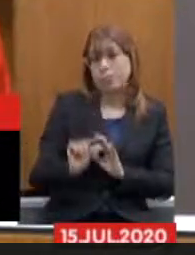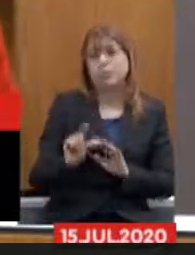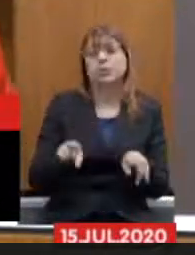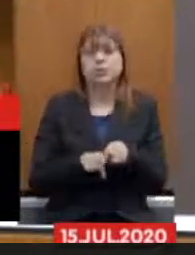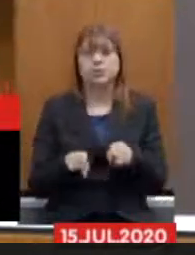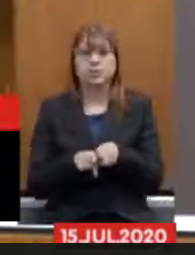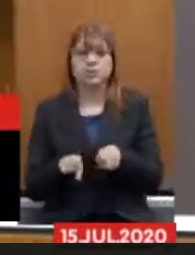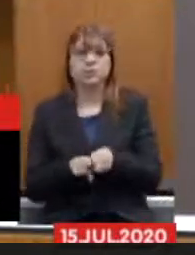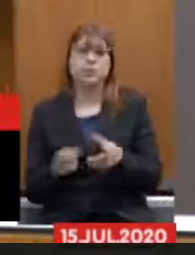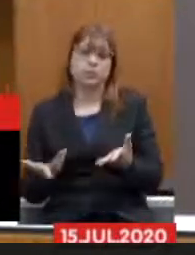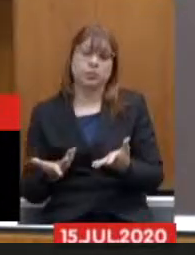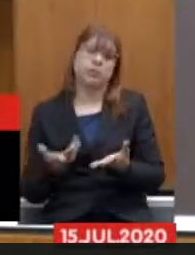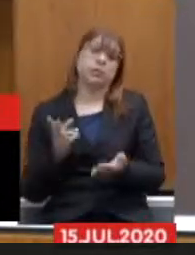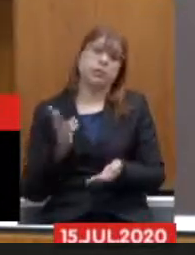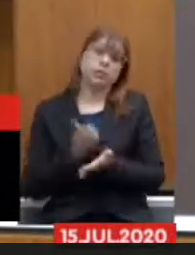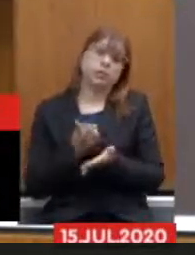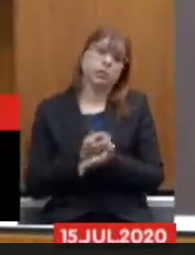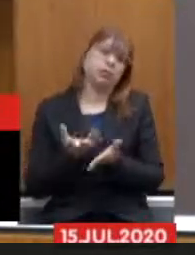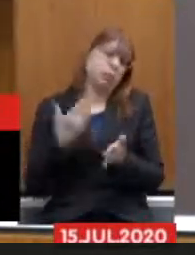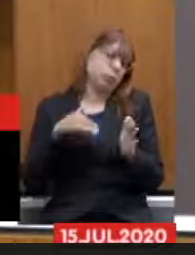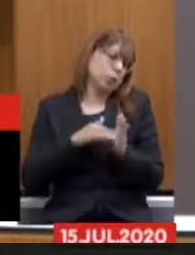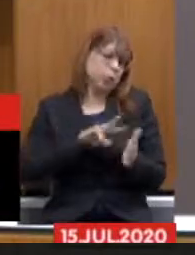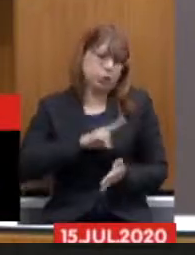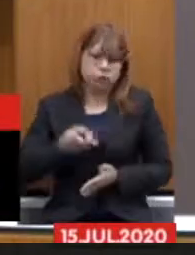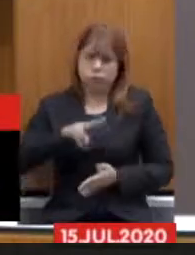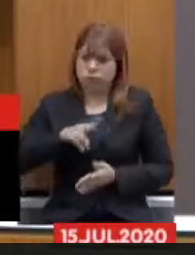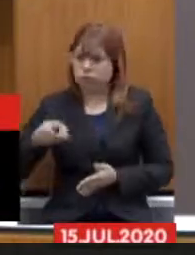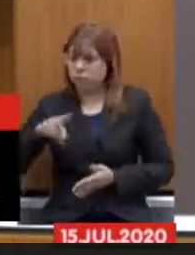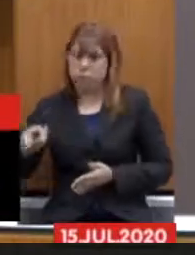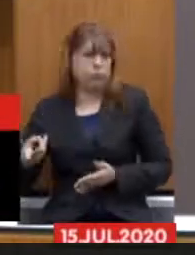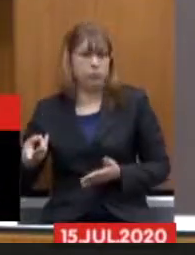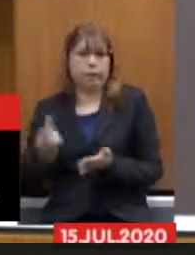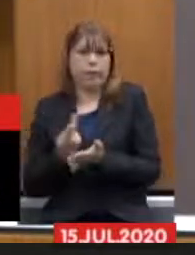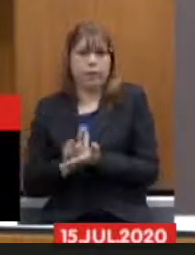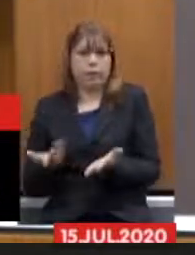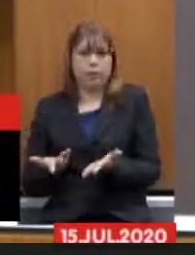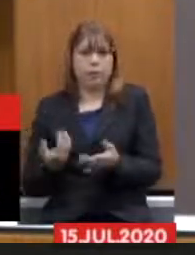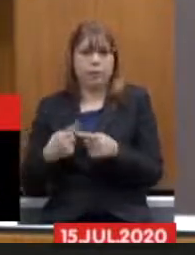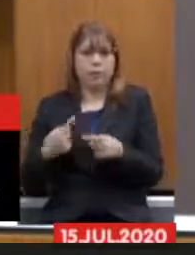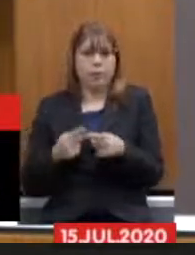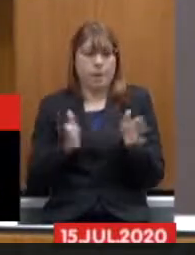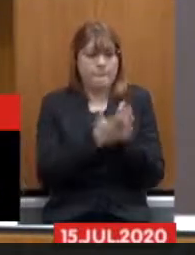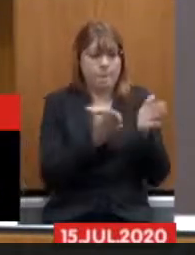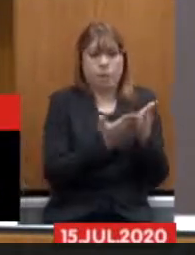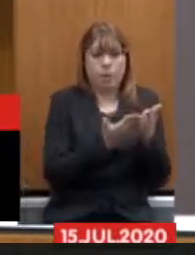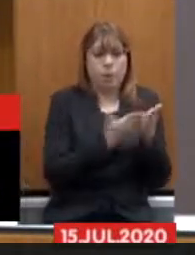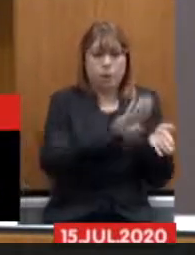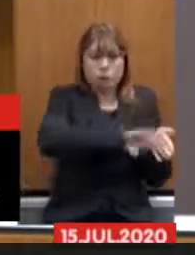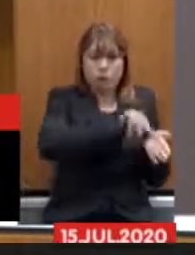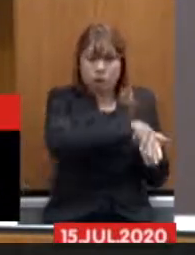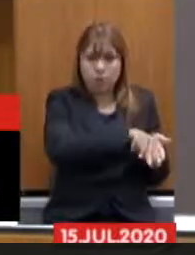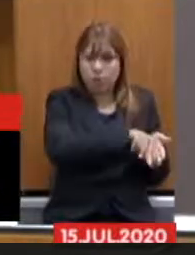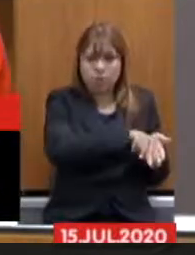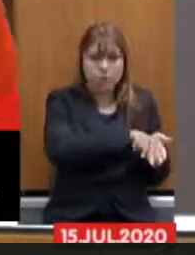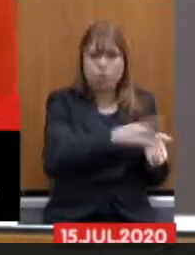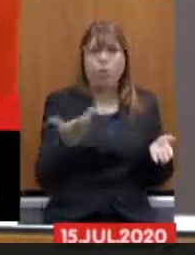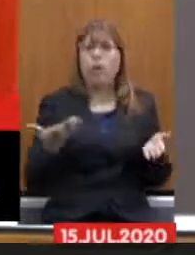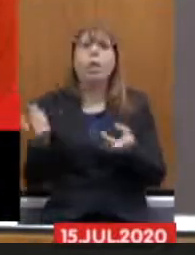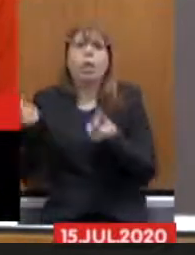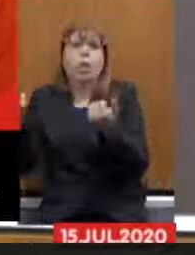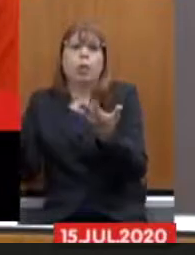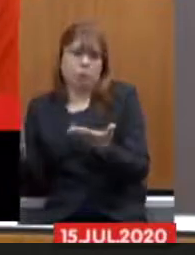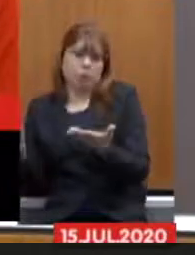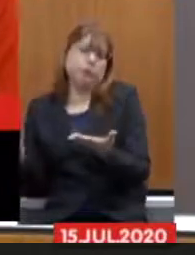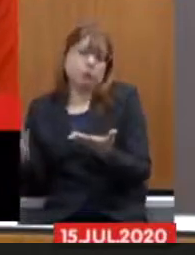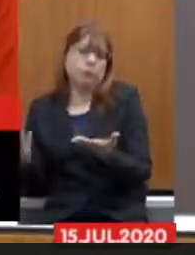fiscais como sempre foram feitos então tá completamente invertido o processo que tá retirando dos mais pobres então contem com o